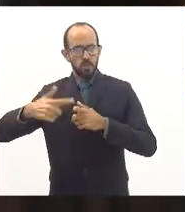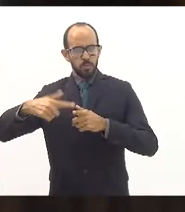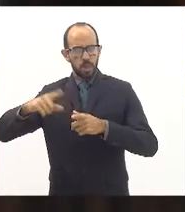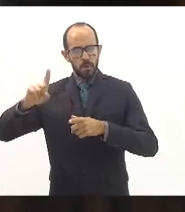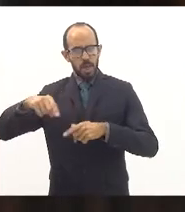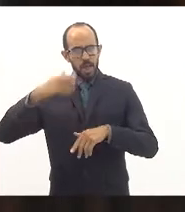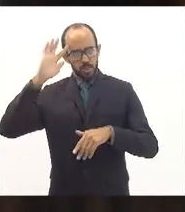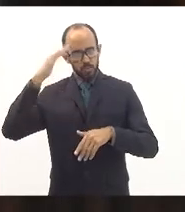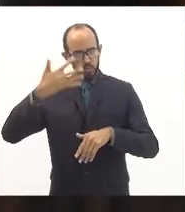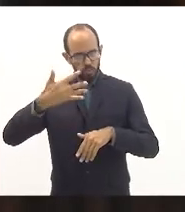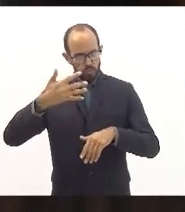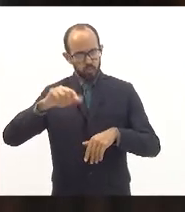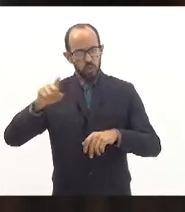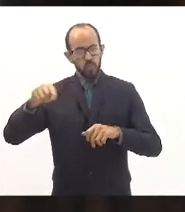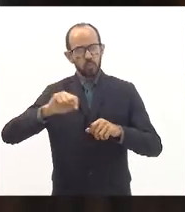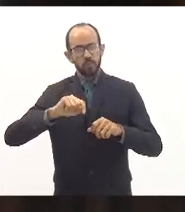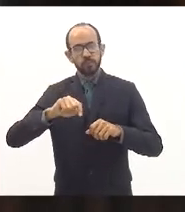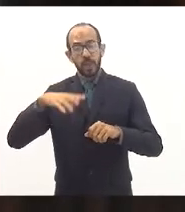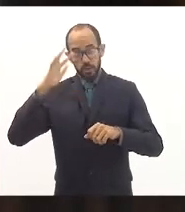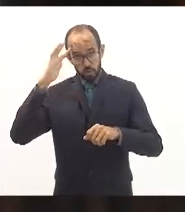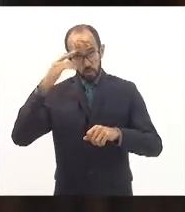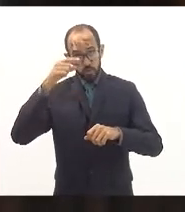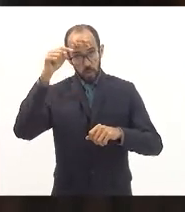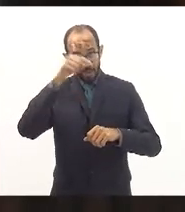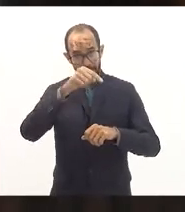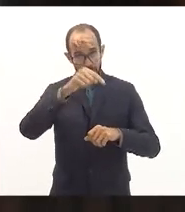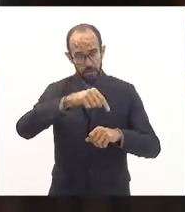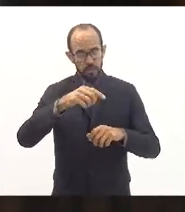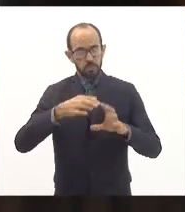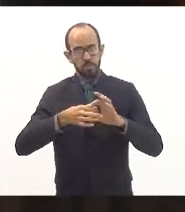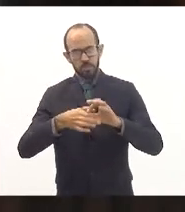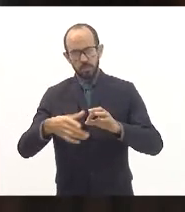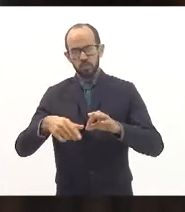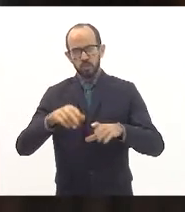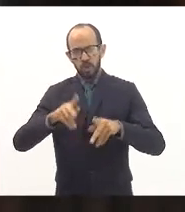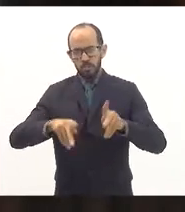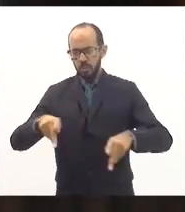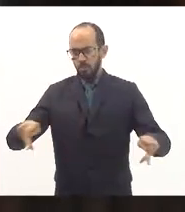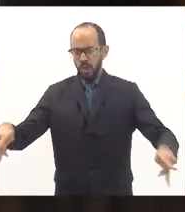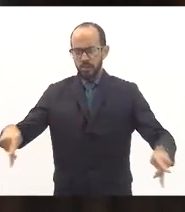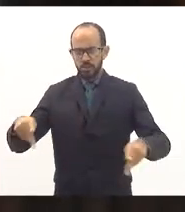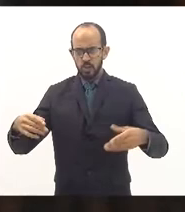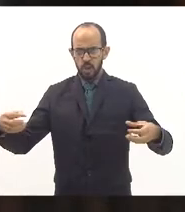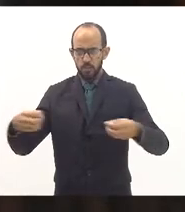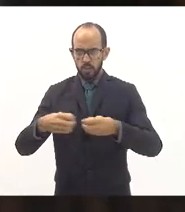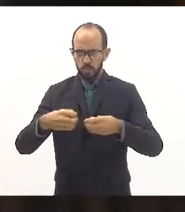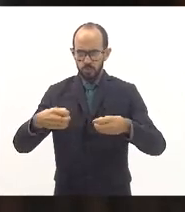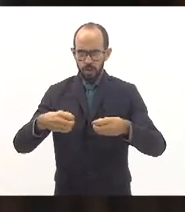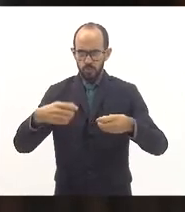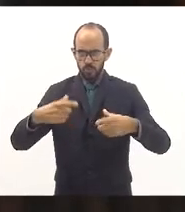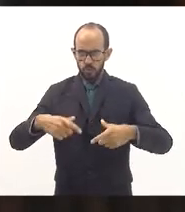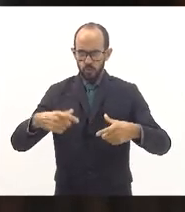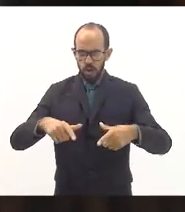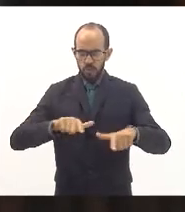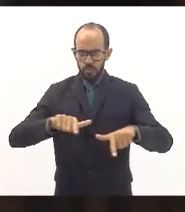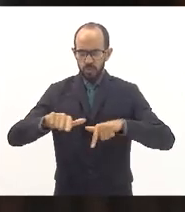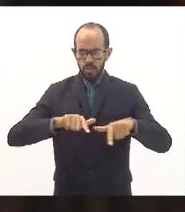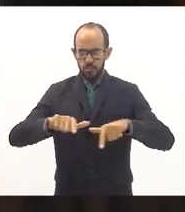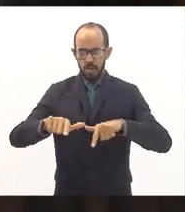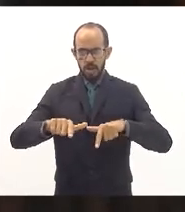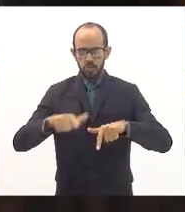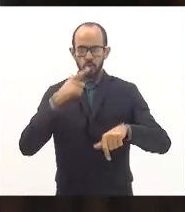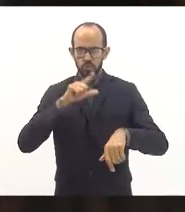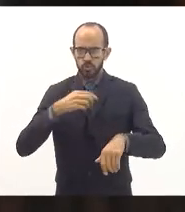Uma solução que permitiu que os habitantes de favelas se aproximassem de seus lugares de trabalho e vivessem como